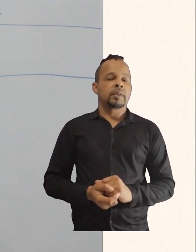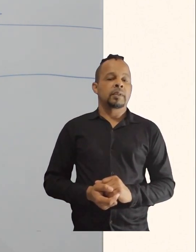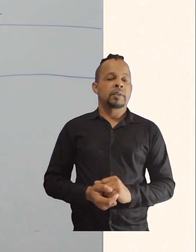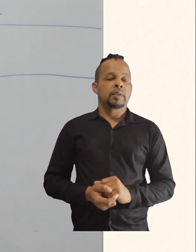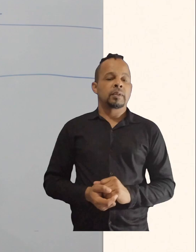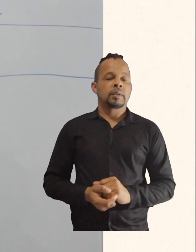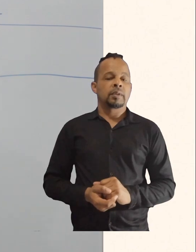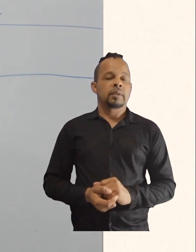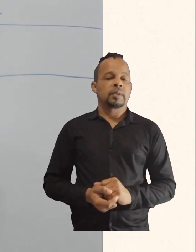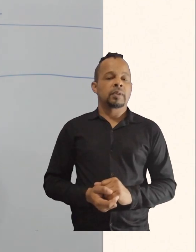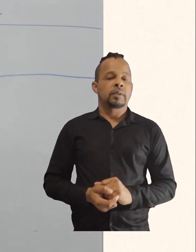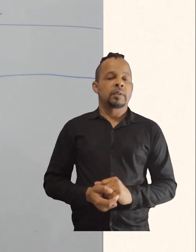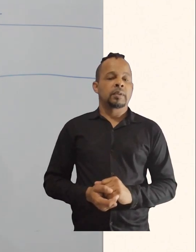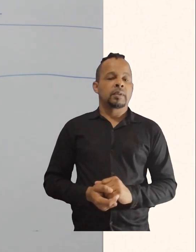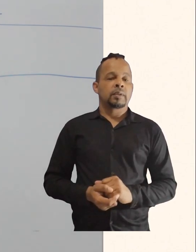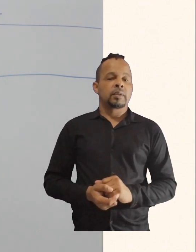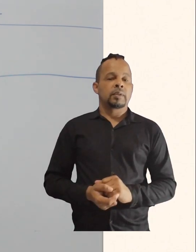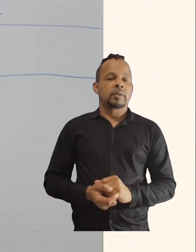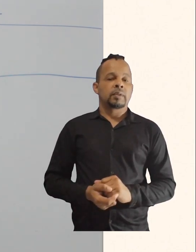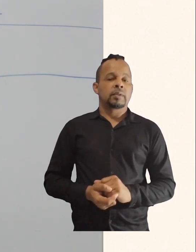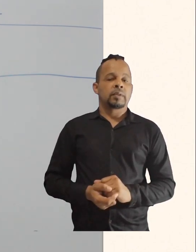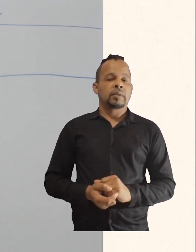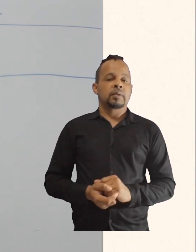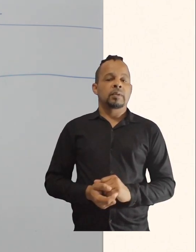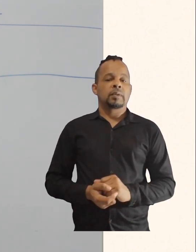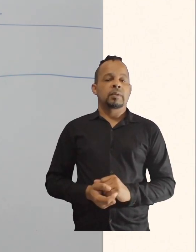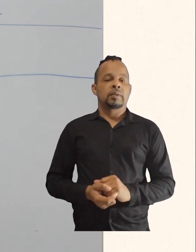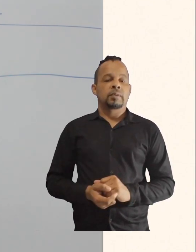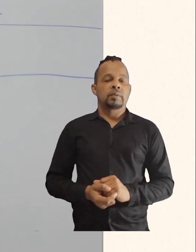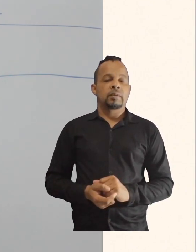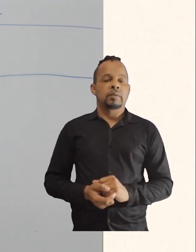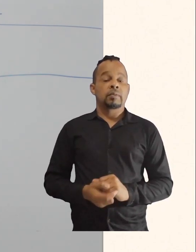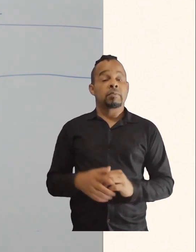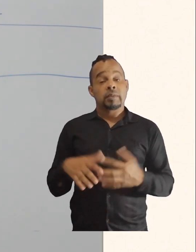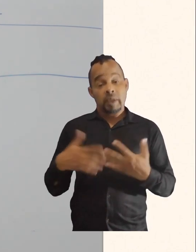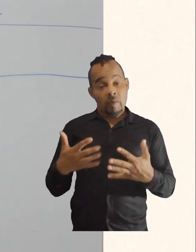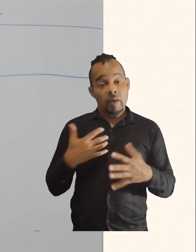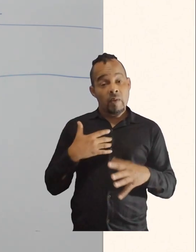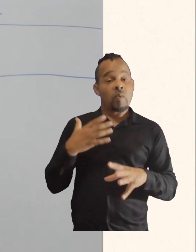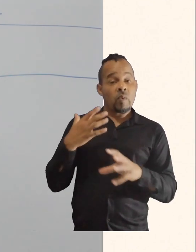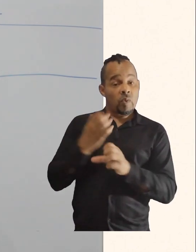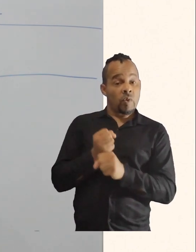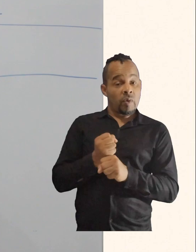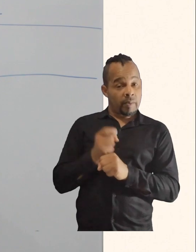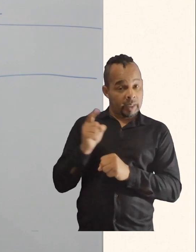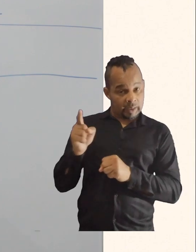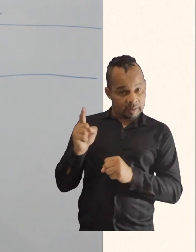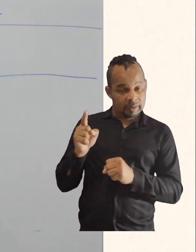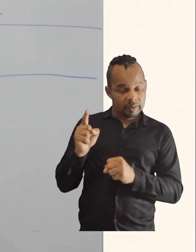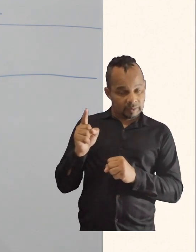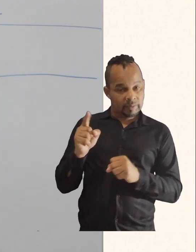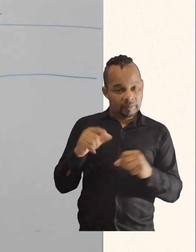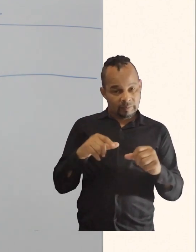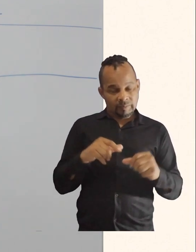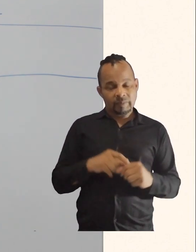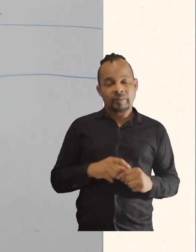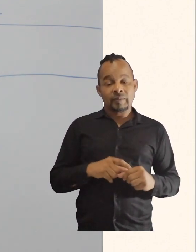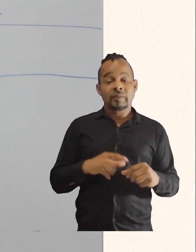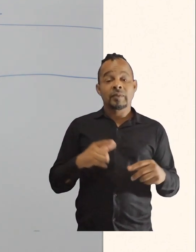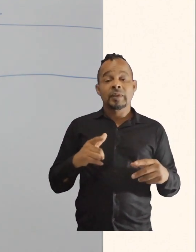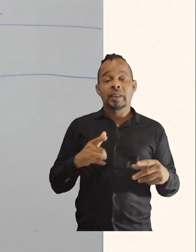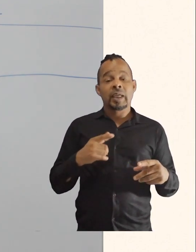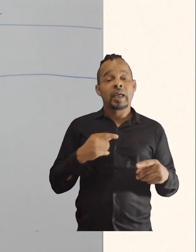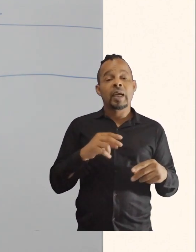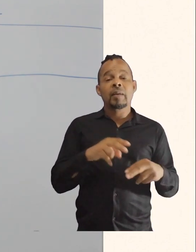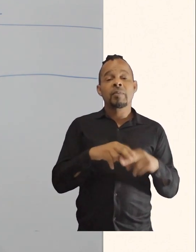Muito bem. Eu fiz aqui a soma ΔA mais ΔUB em termos